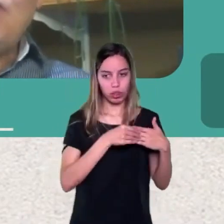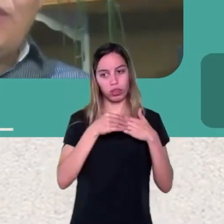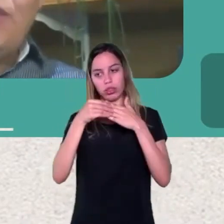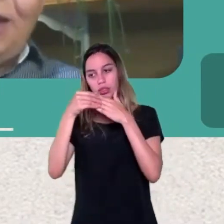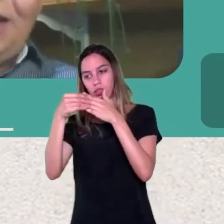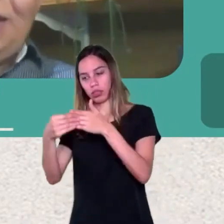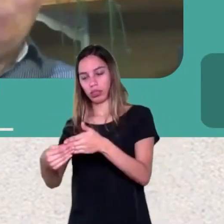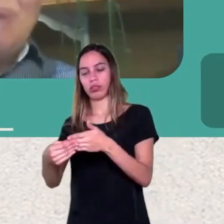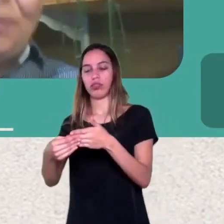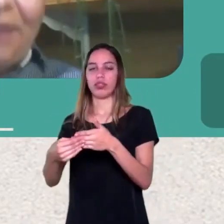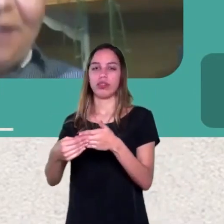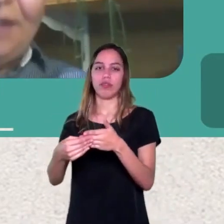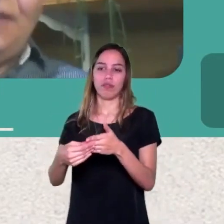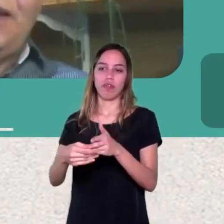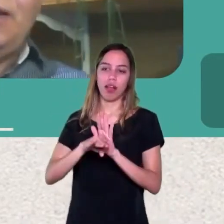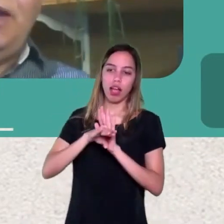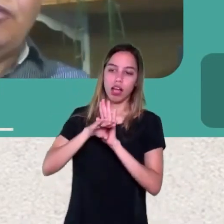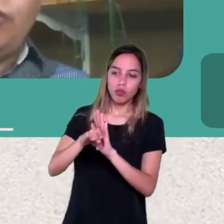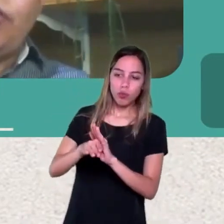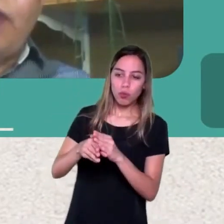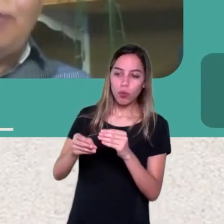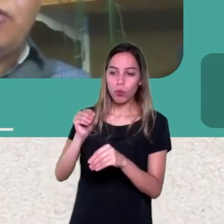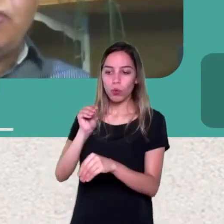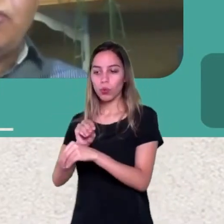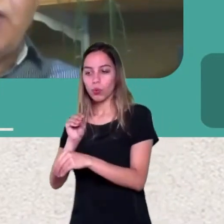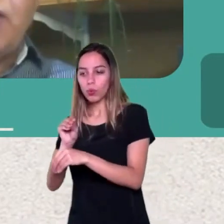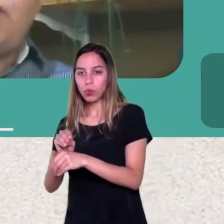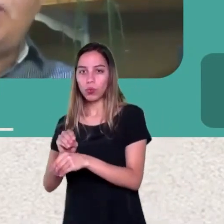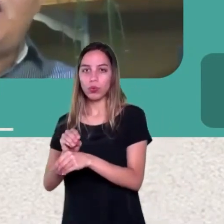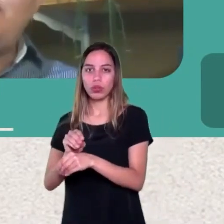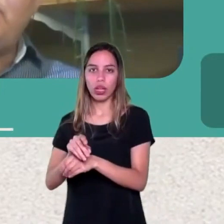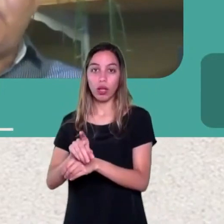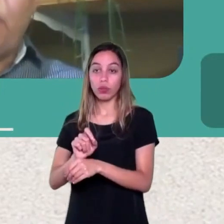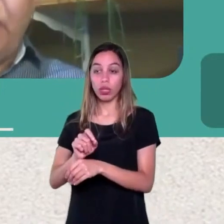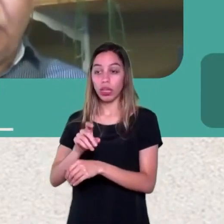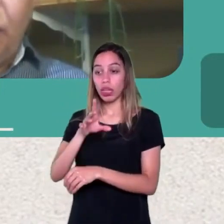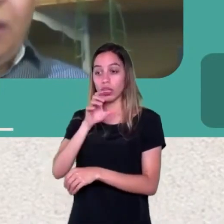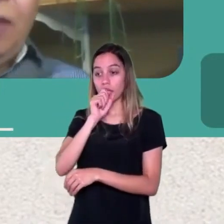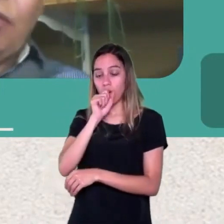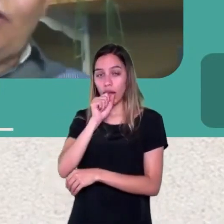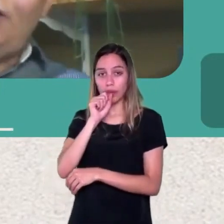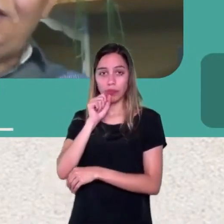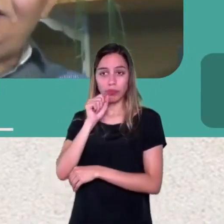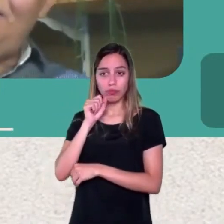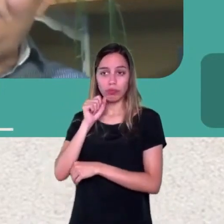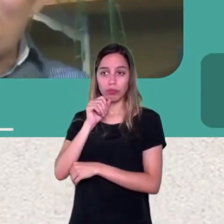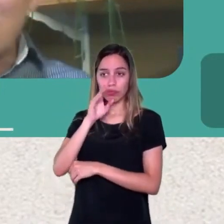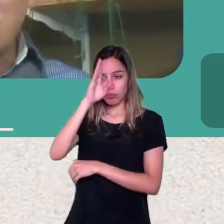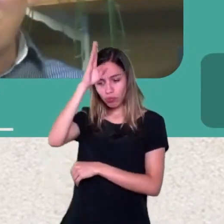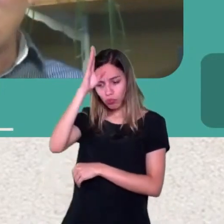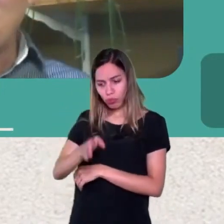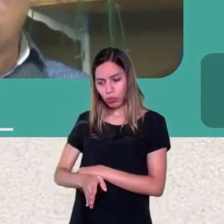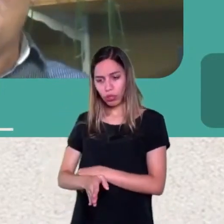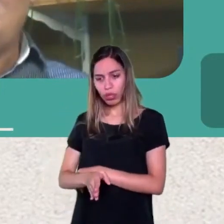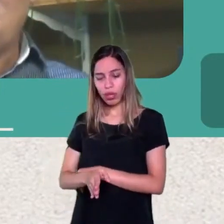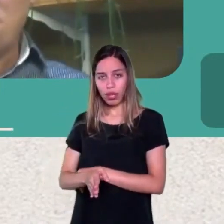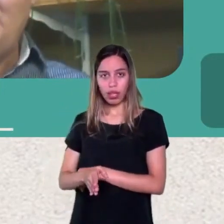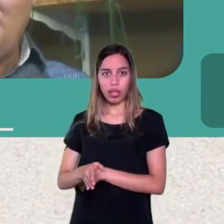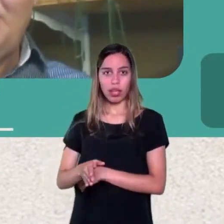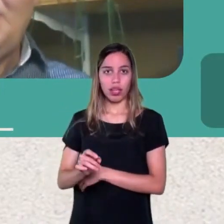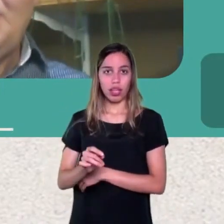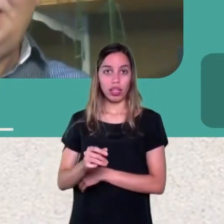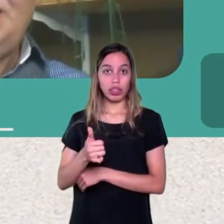a se manter ali naquele ambiente. Todo sábado a gente faz isso há mais de 10 anos. Só que interrompemos por